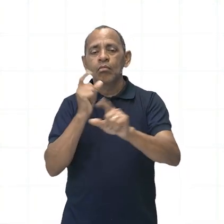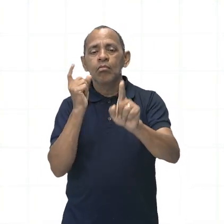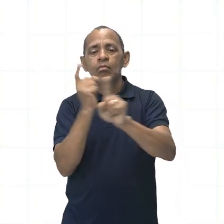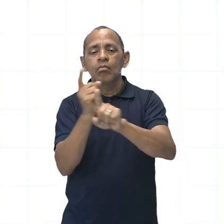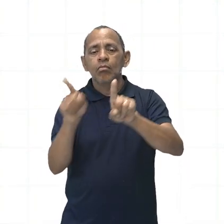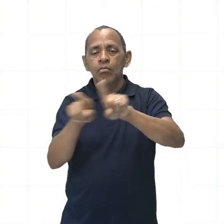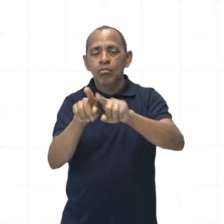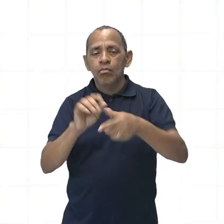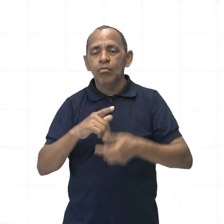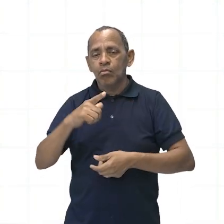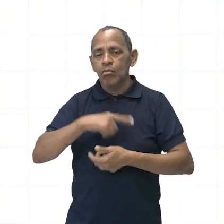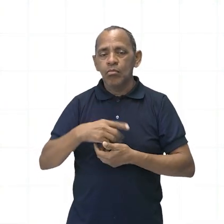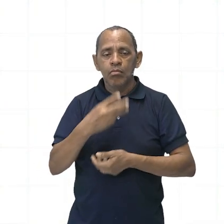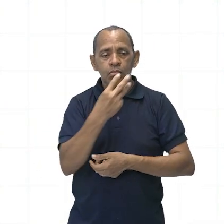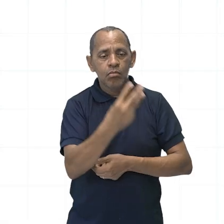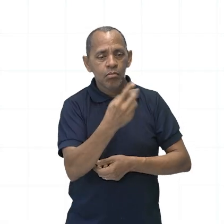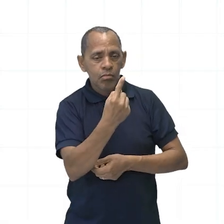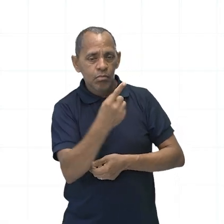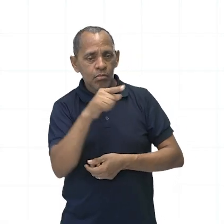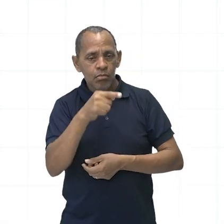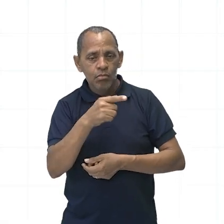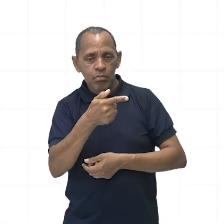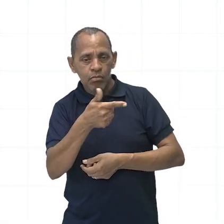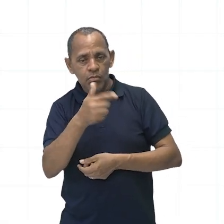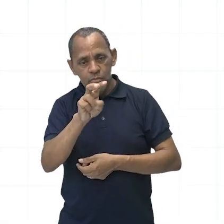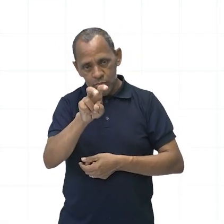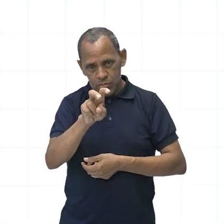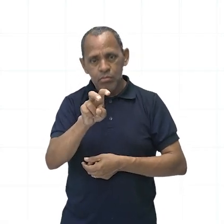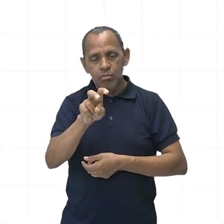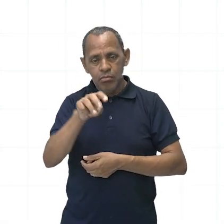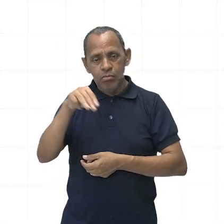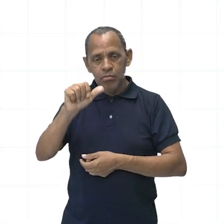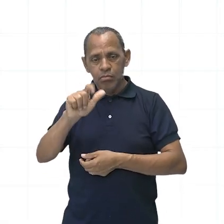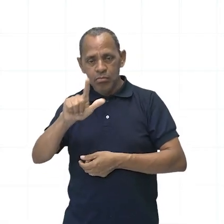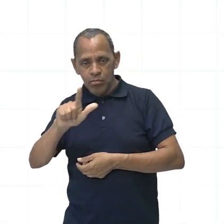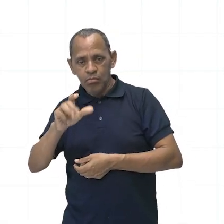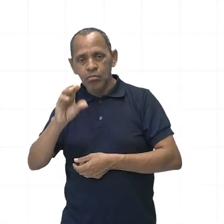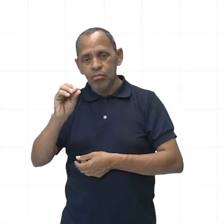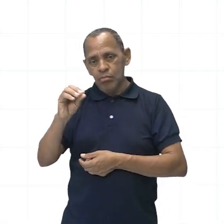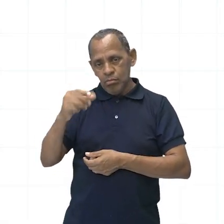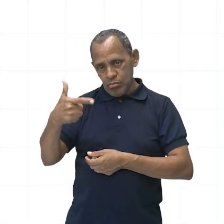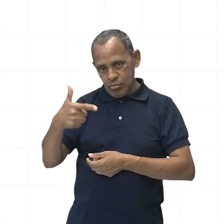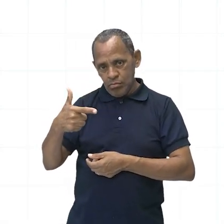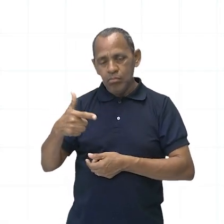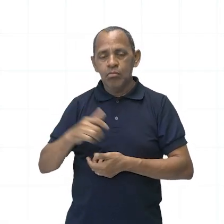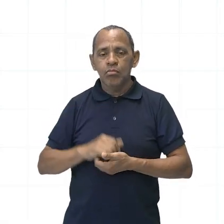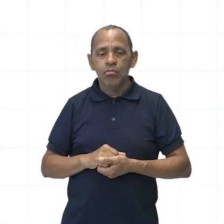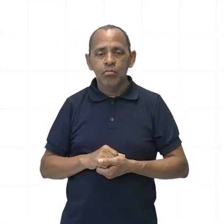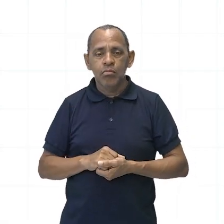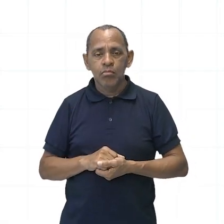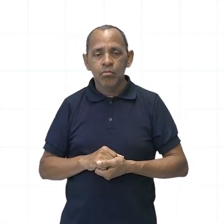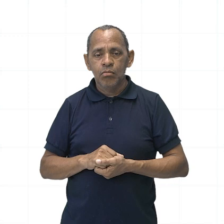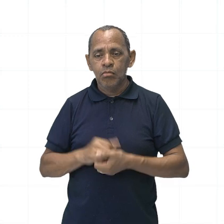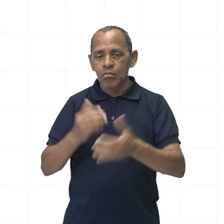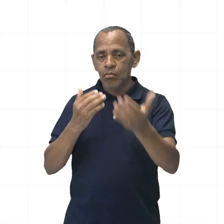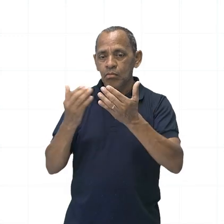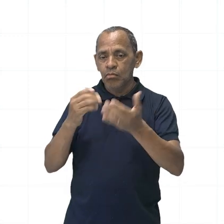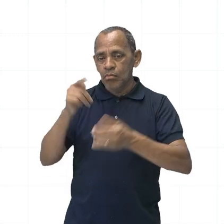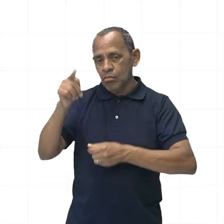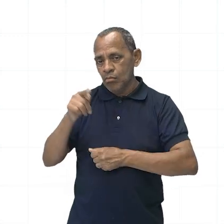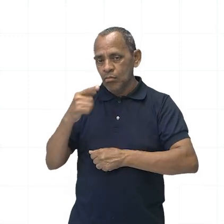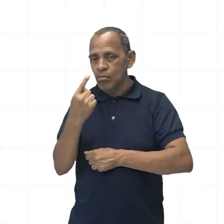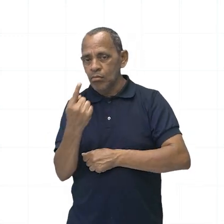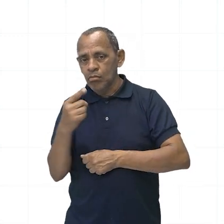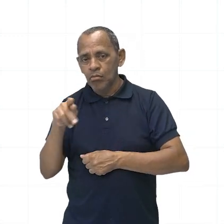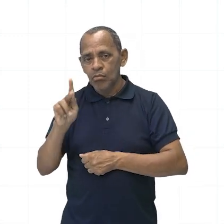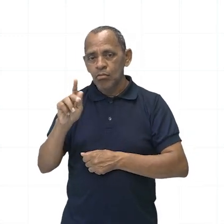encontramos que existem 31,25 mols de oxigênio em 1 quilo de oxigênio.